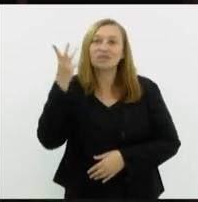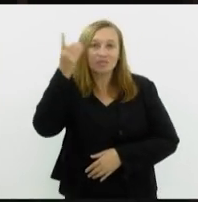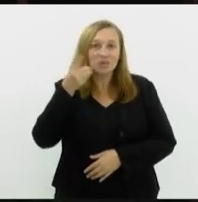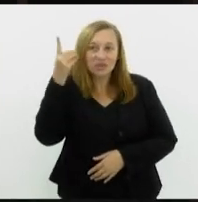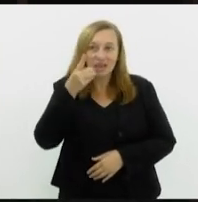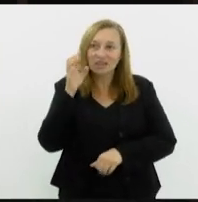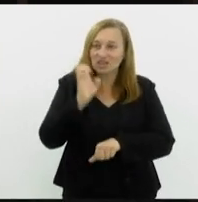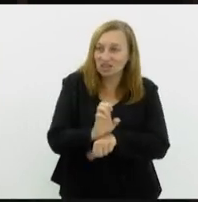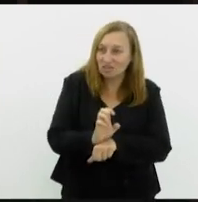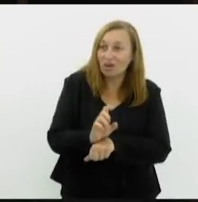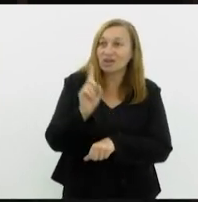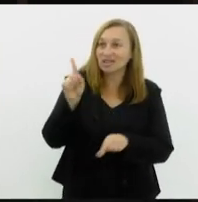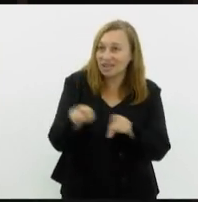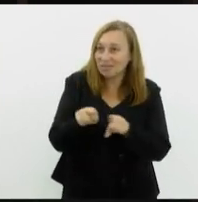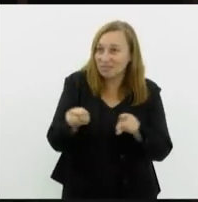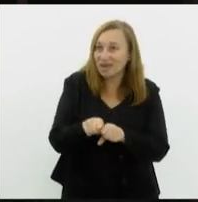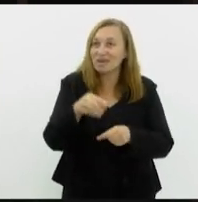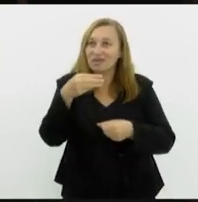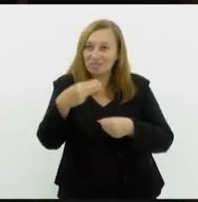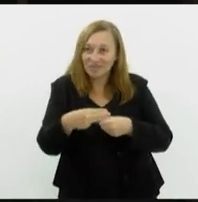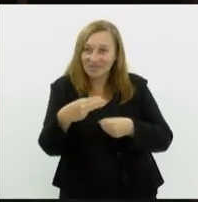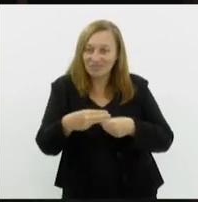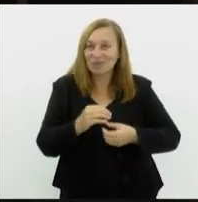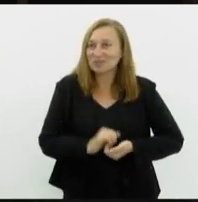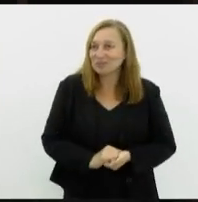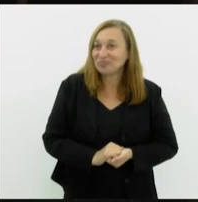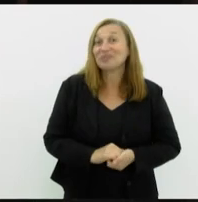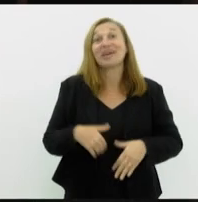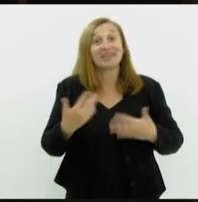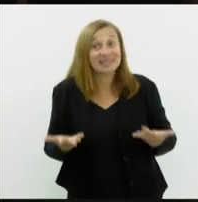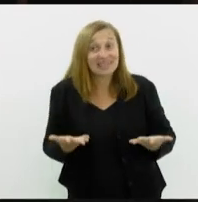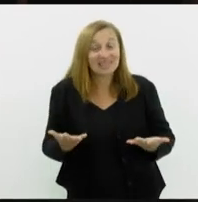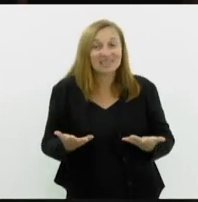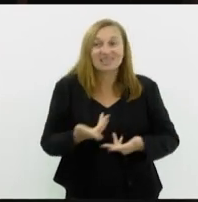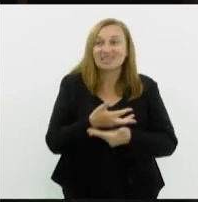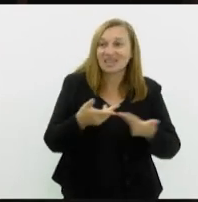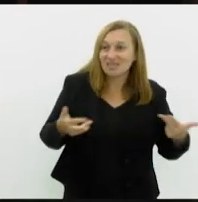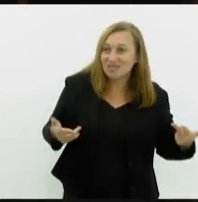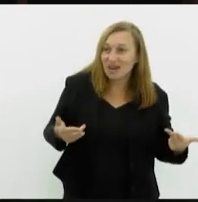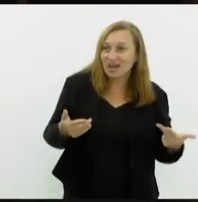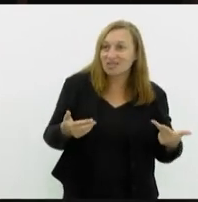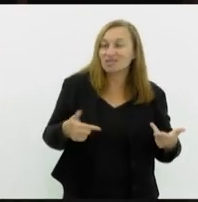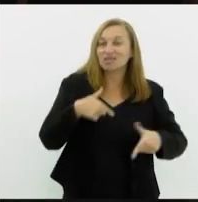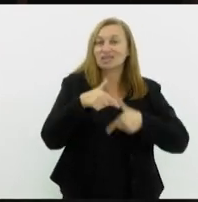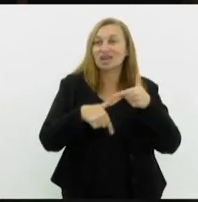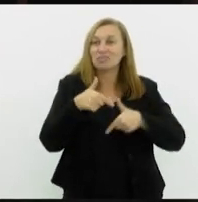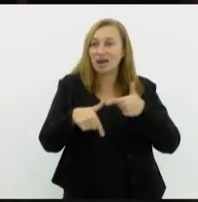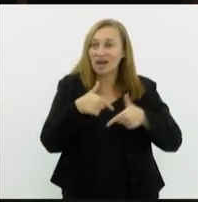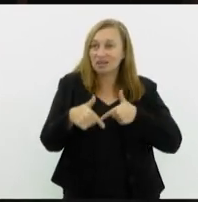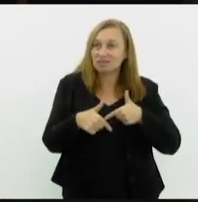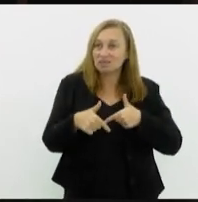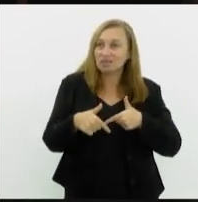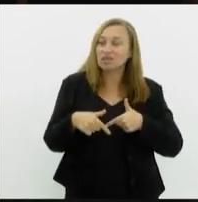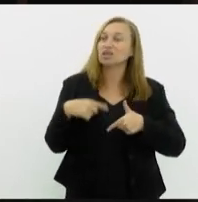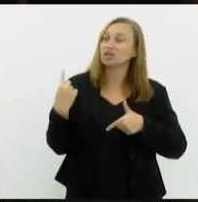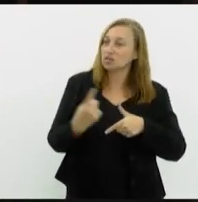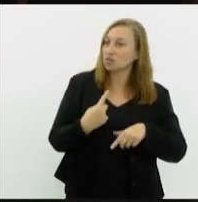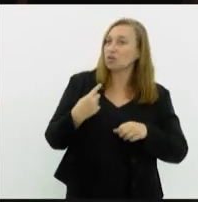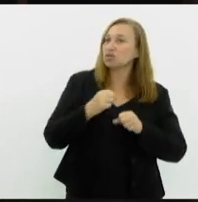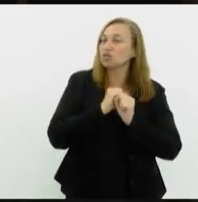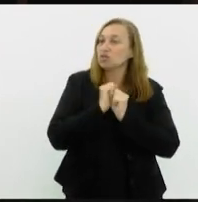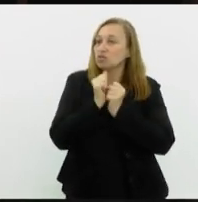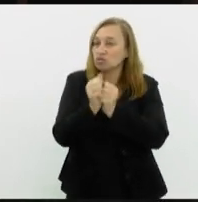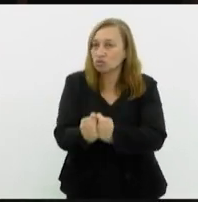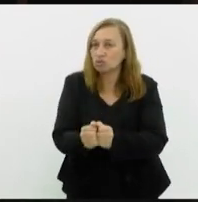estadual e municipal. É. Então, irmão, tem várias demandas, tá, que a gente procura junto ao Luiz